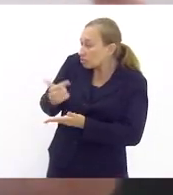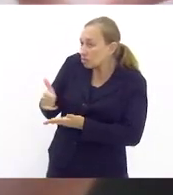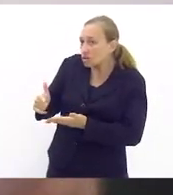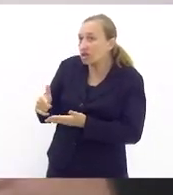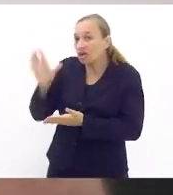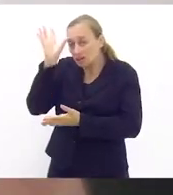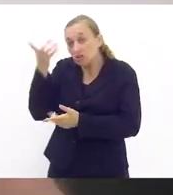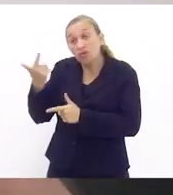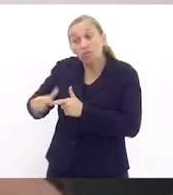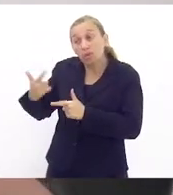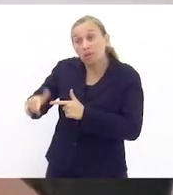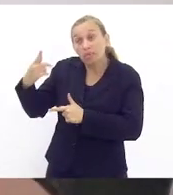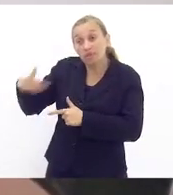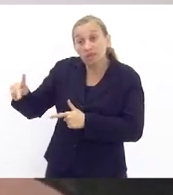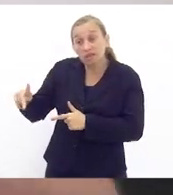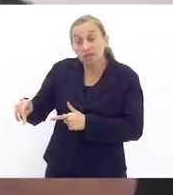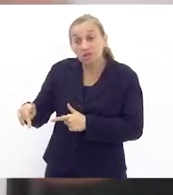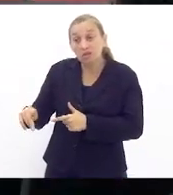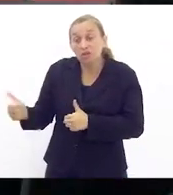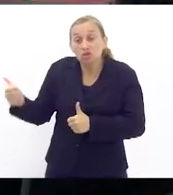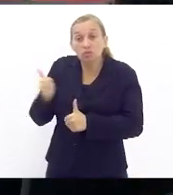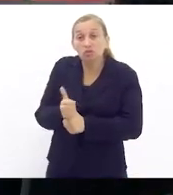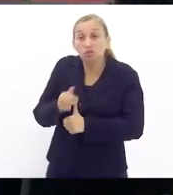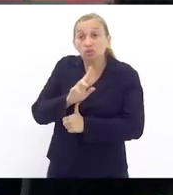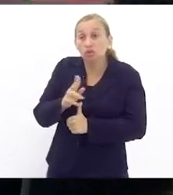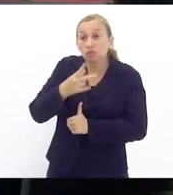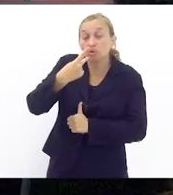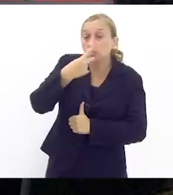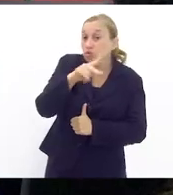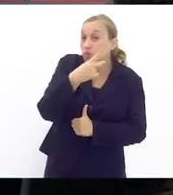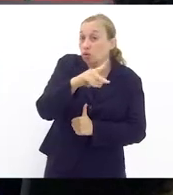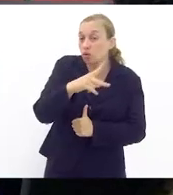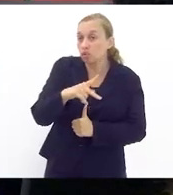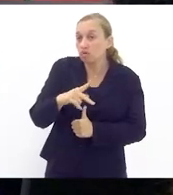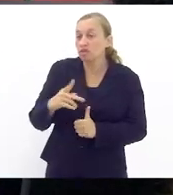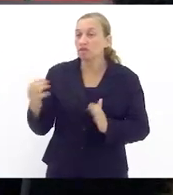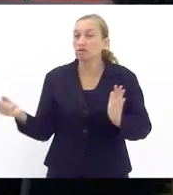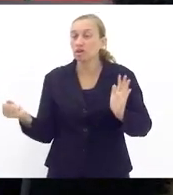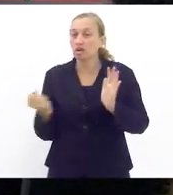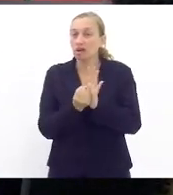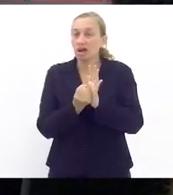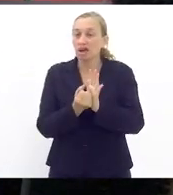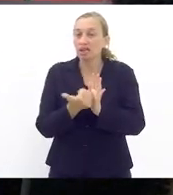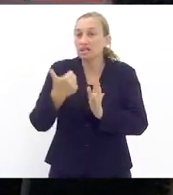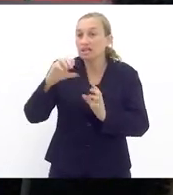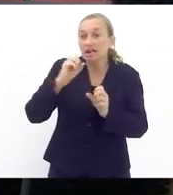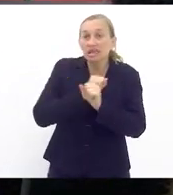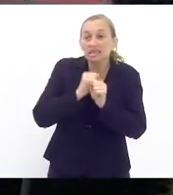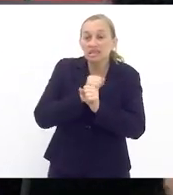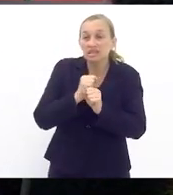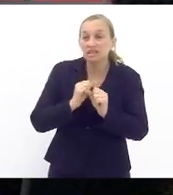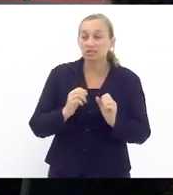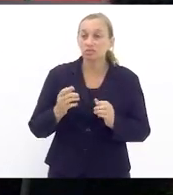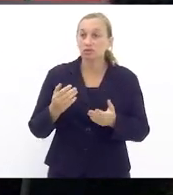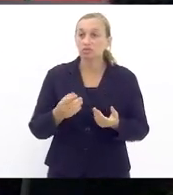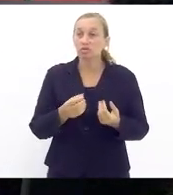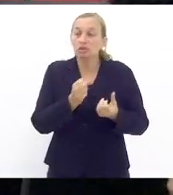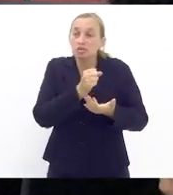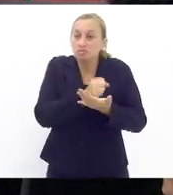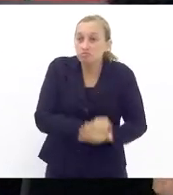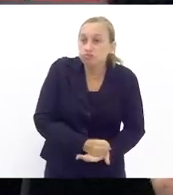resolver o problema dele publicando o nome do outro que vai receber uma carga de patrimônio de 10 anos nas costas